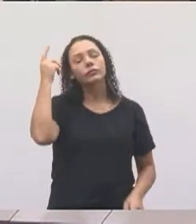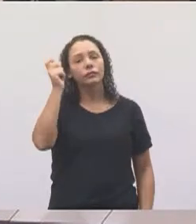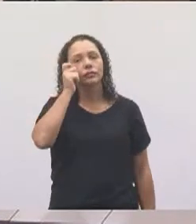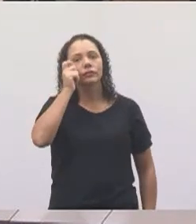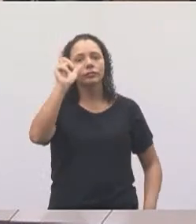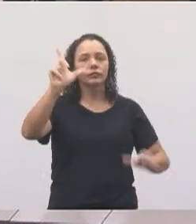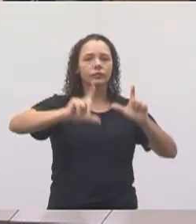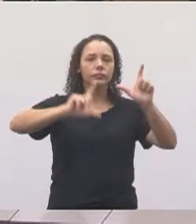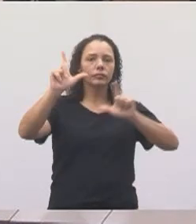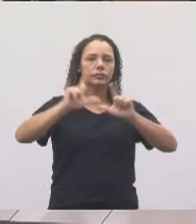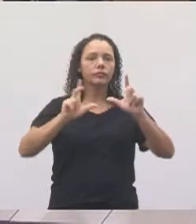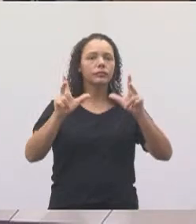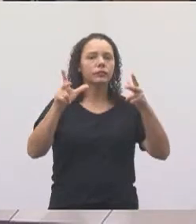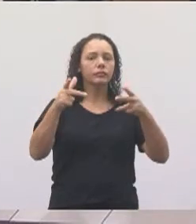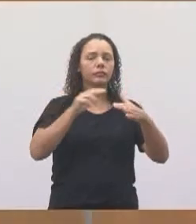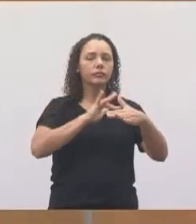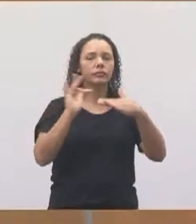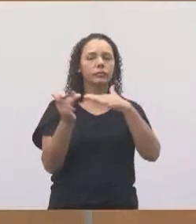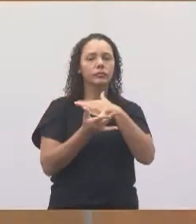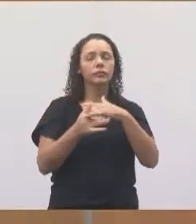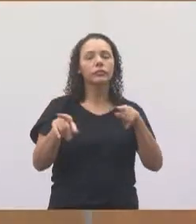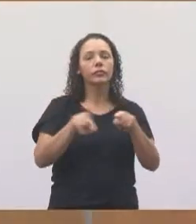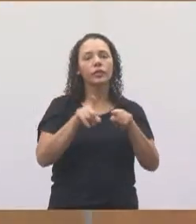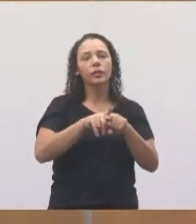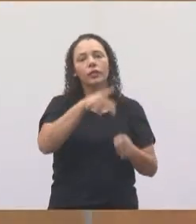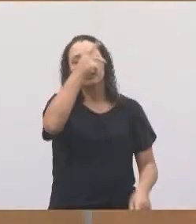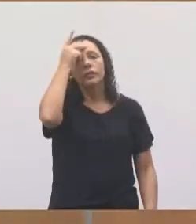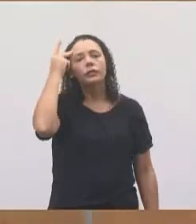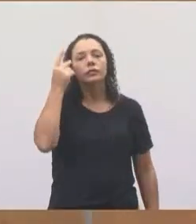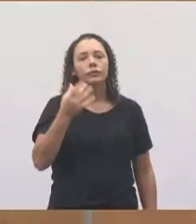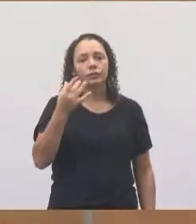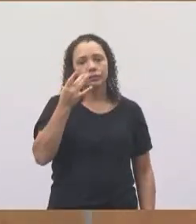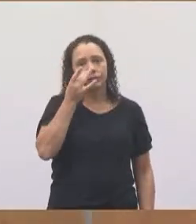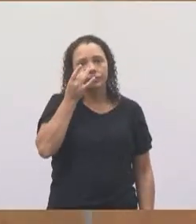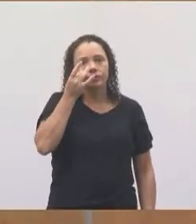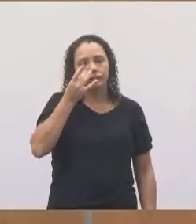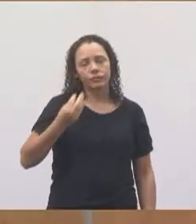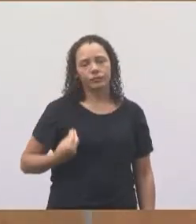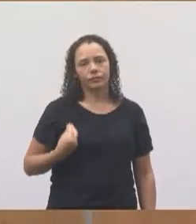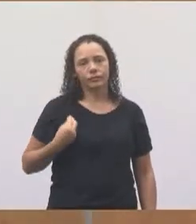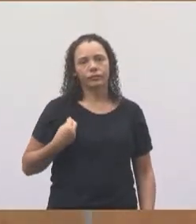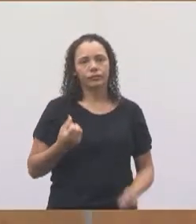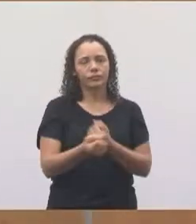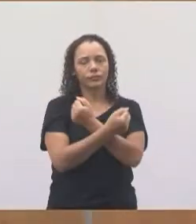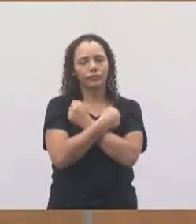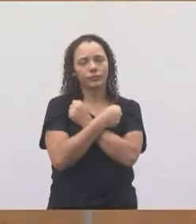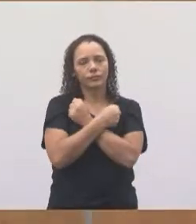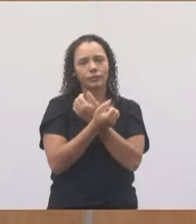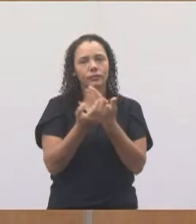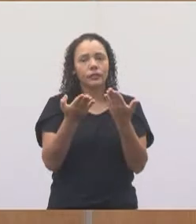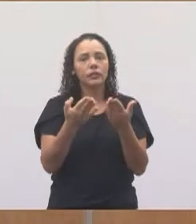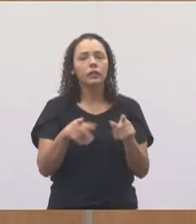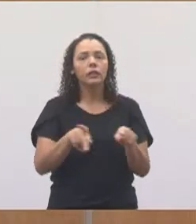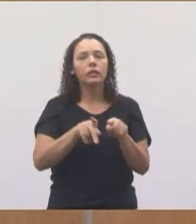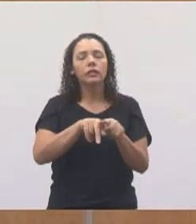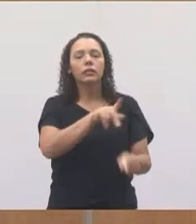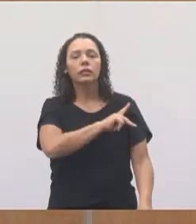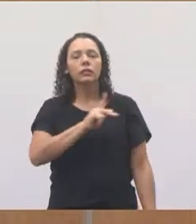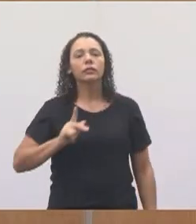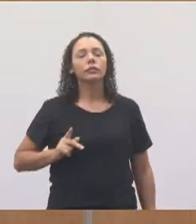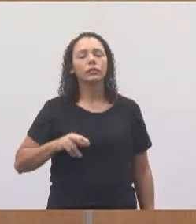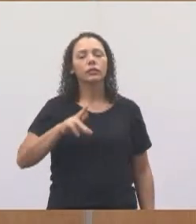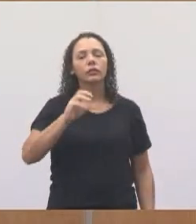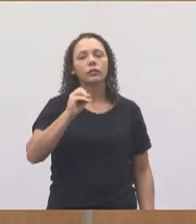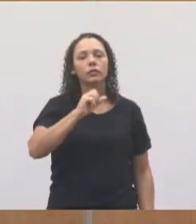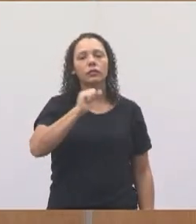Câmara, pelas redes sociais, a vocês que estão aqui na tribuna, um abraço. A presidente Rossana,